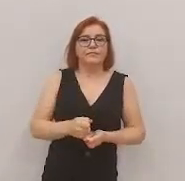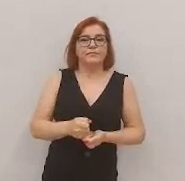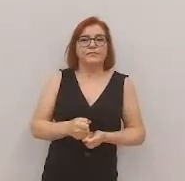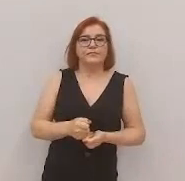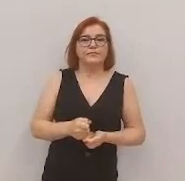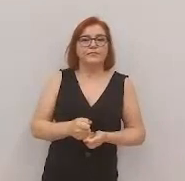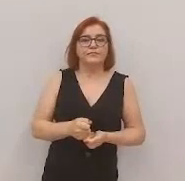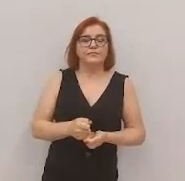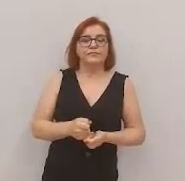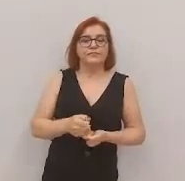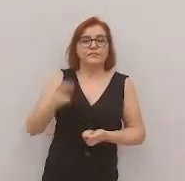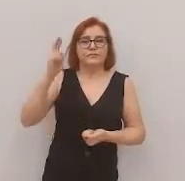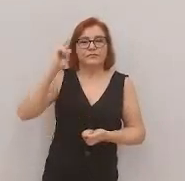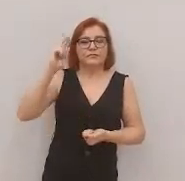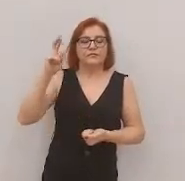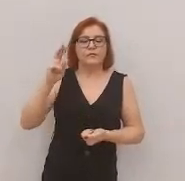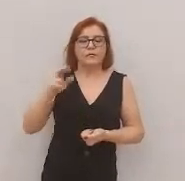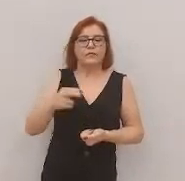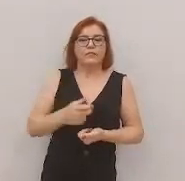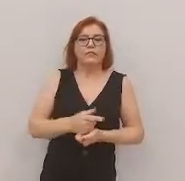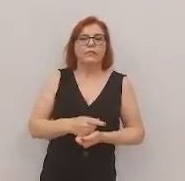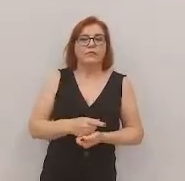sua santidade,